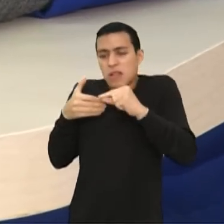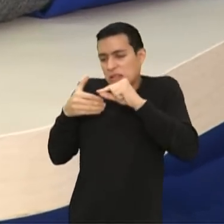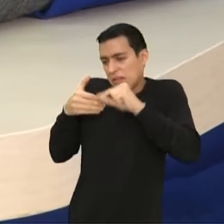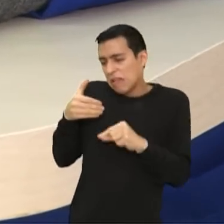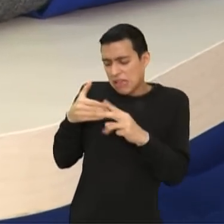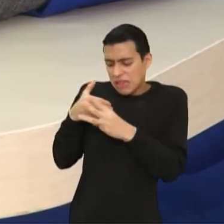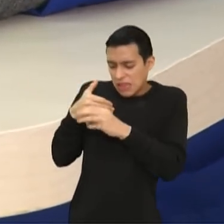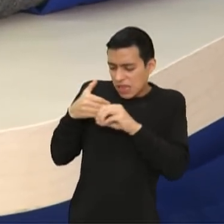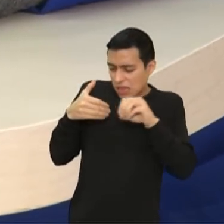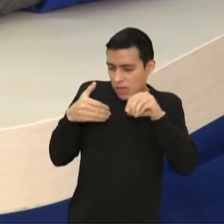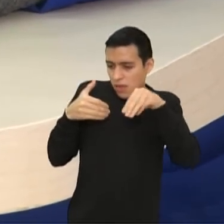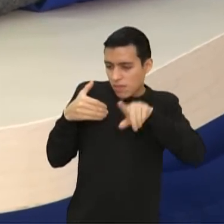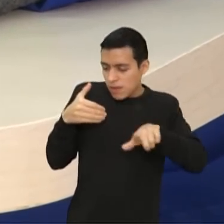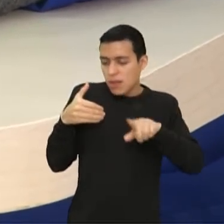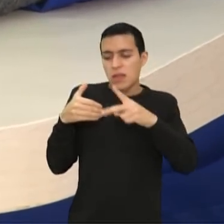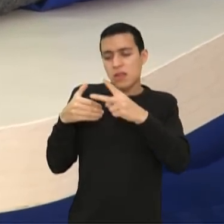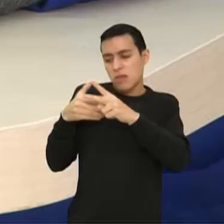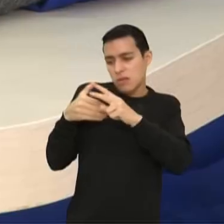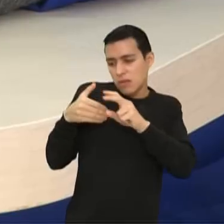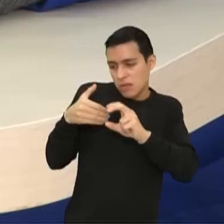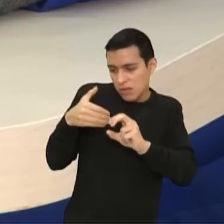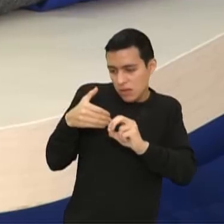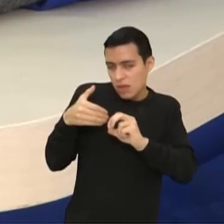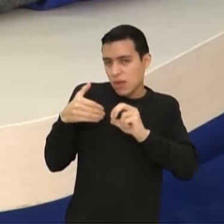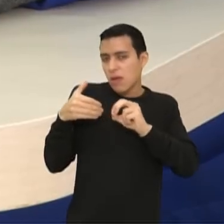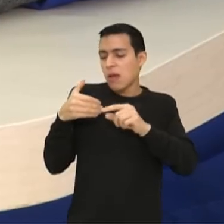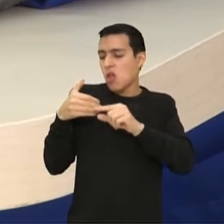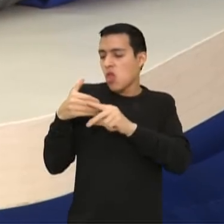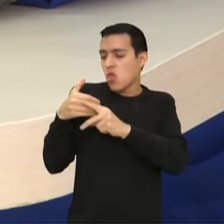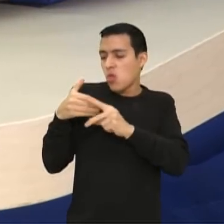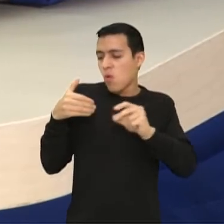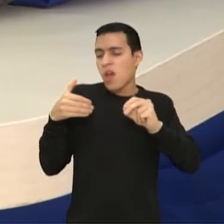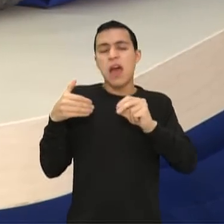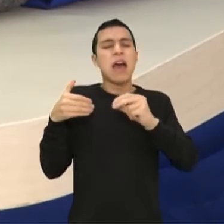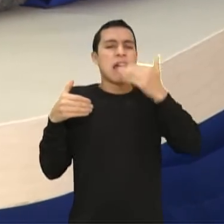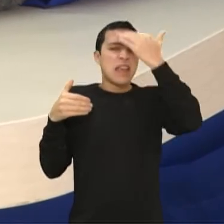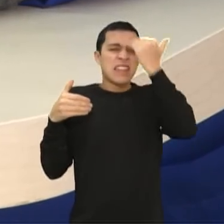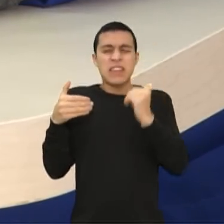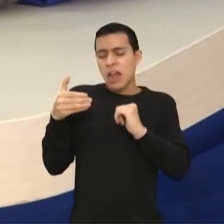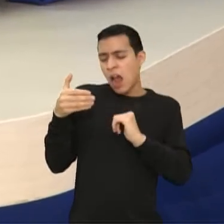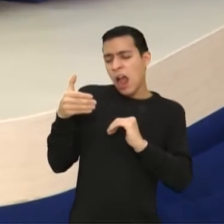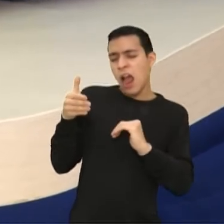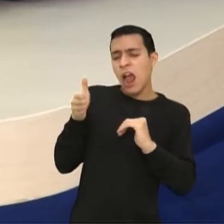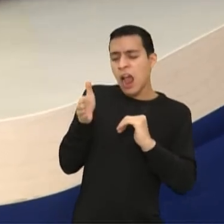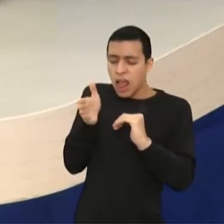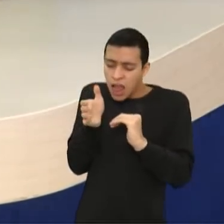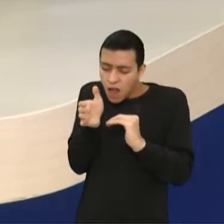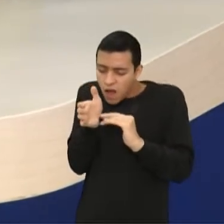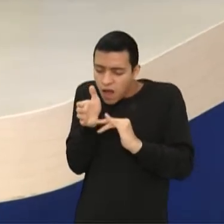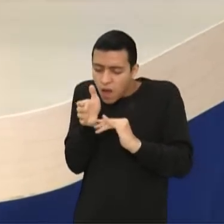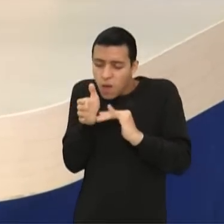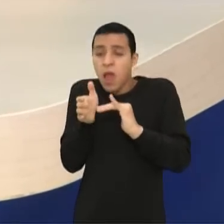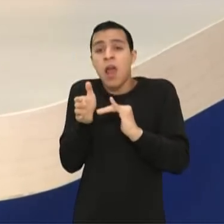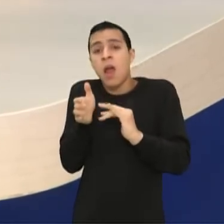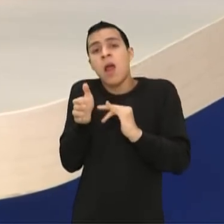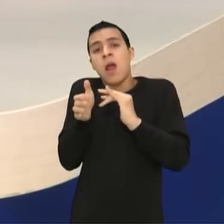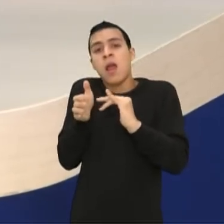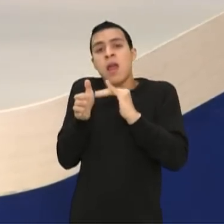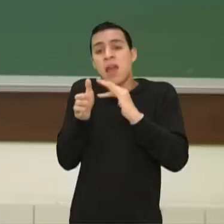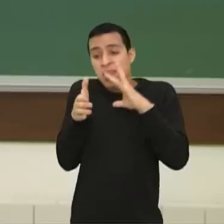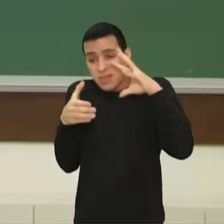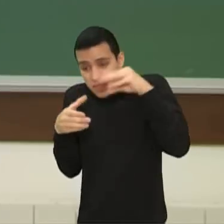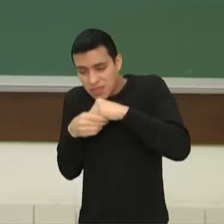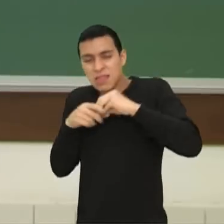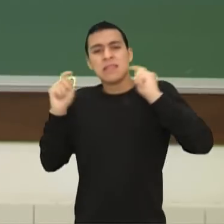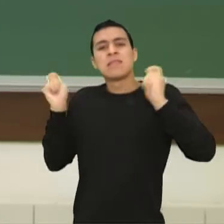300 ml, 250, 200. Então eu consigo saber quanto de líquido eu coloquei